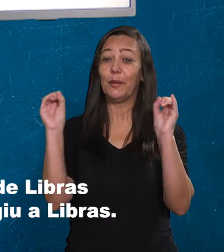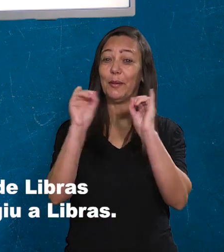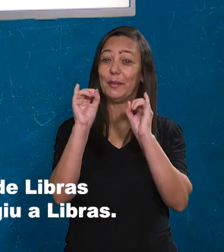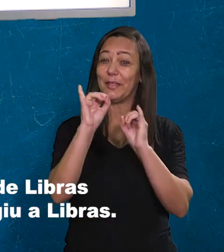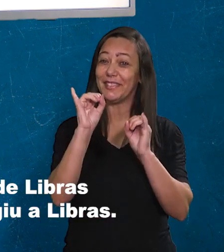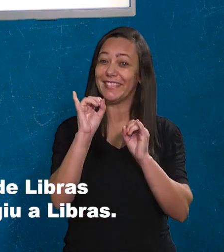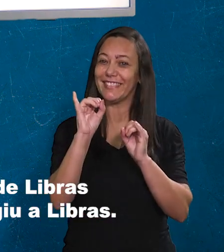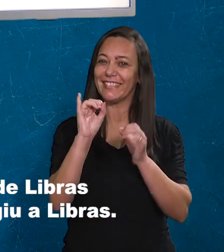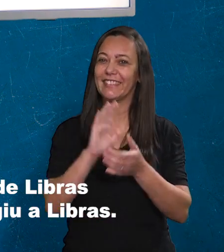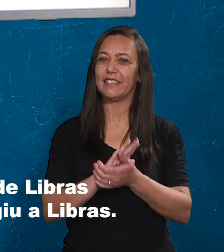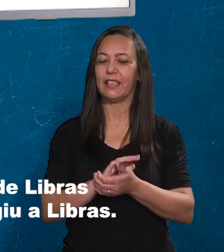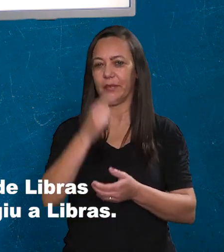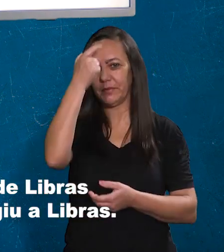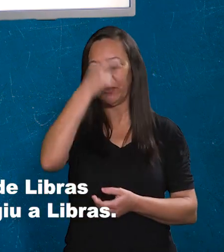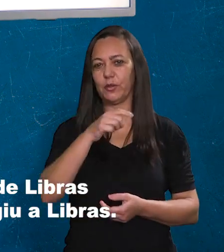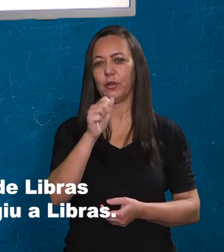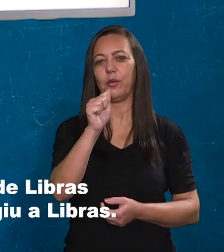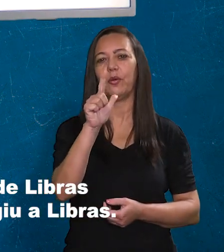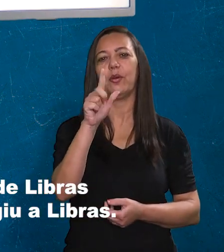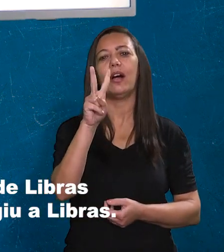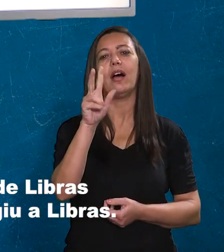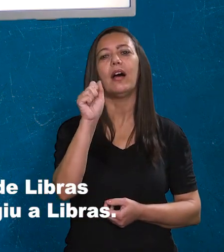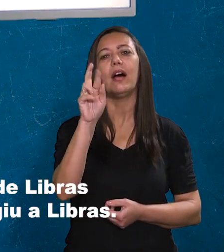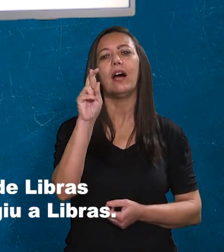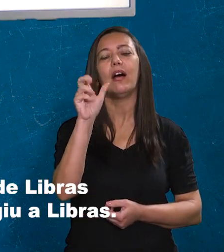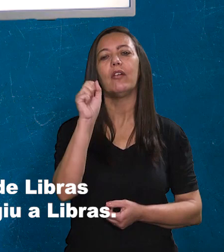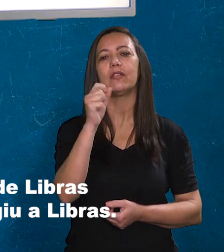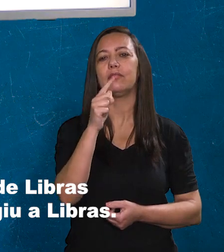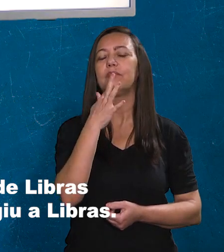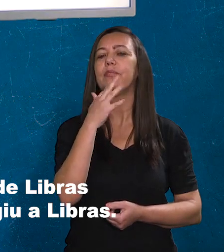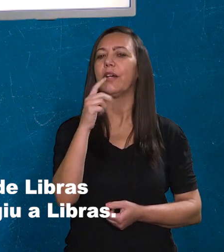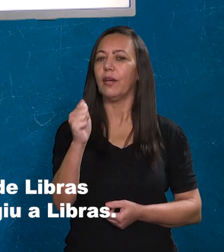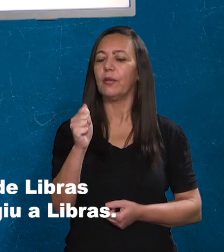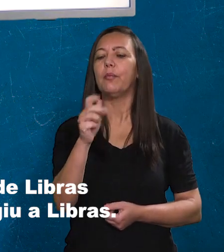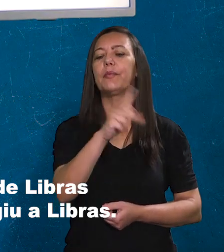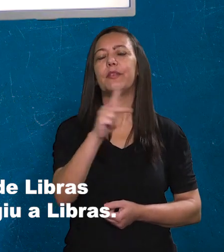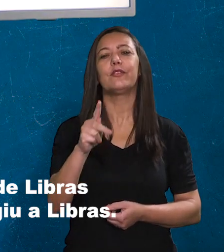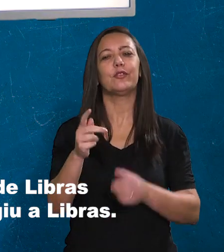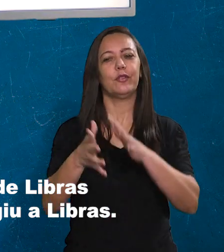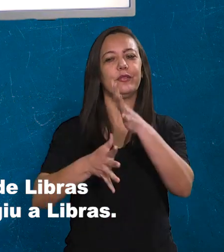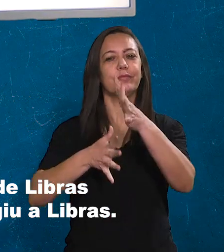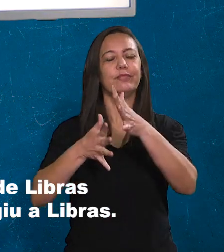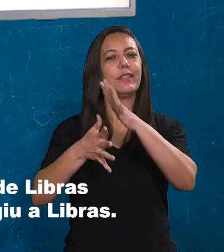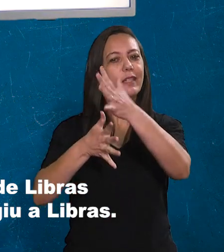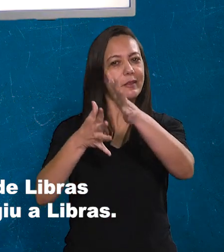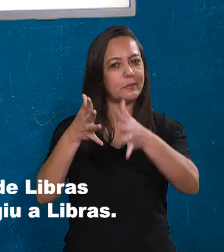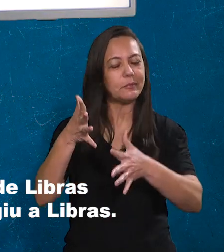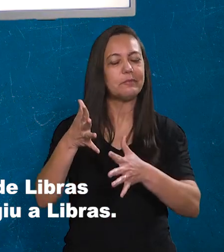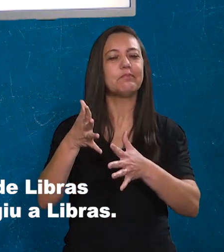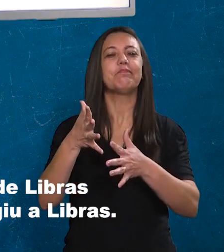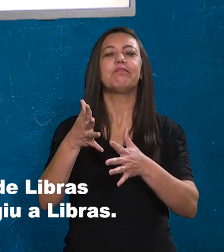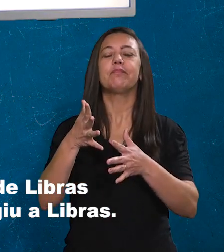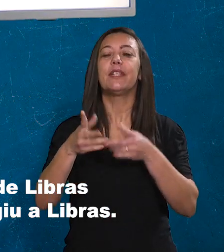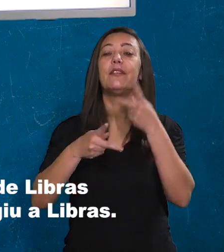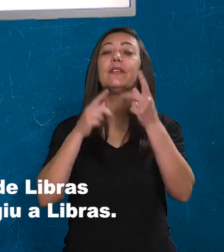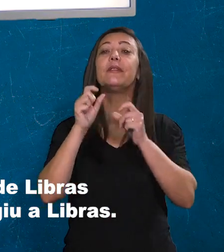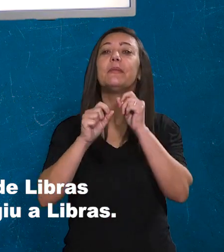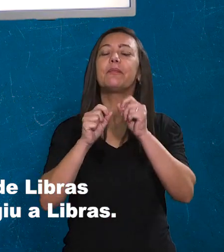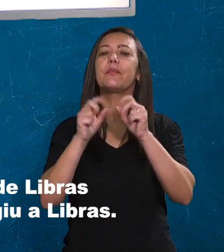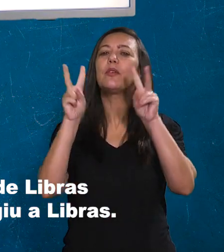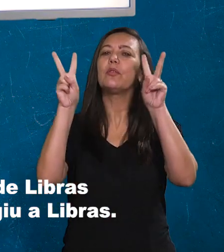Olá pessoal, eu sou Álvaro Ferreira, professor de Libras, e estou aqui para falar com você